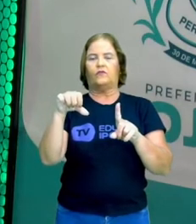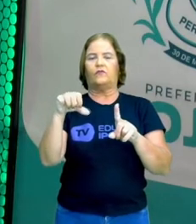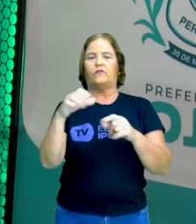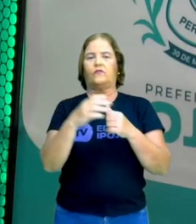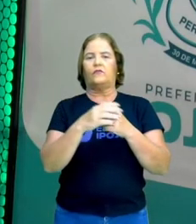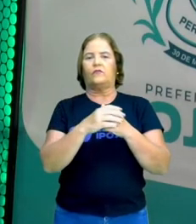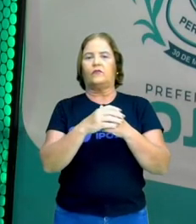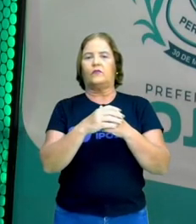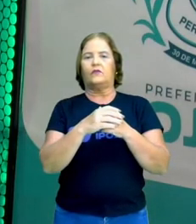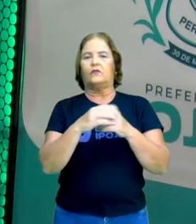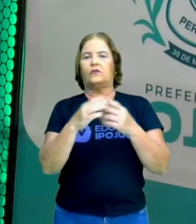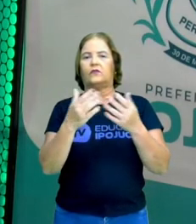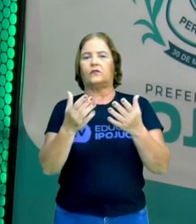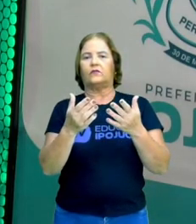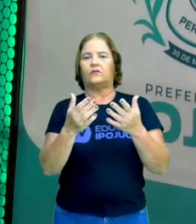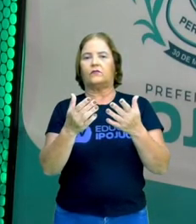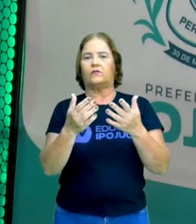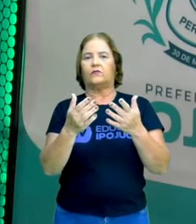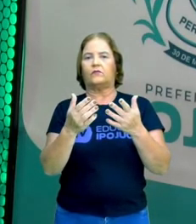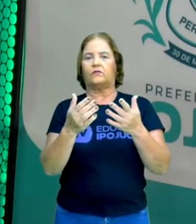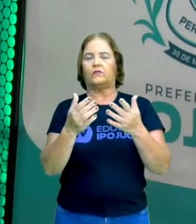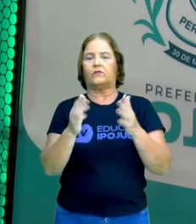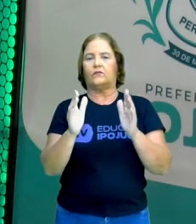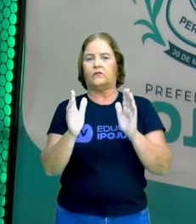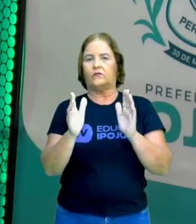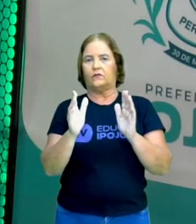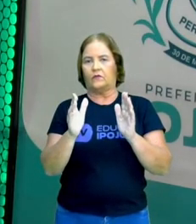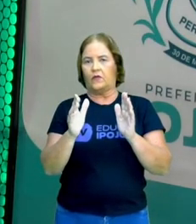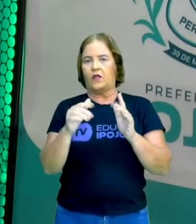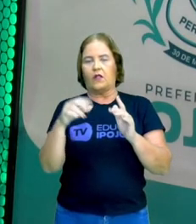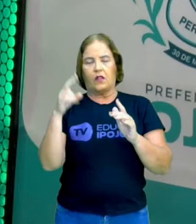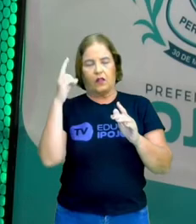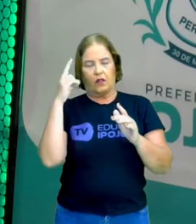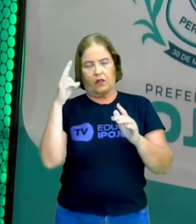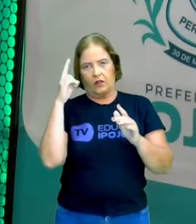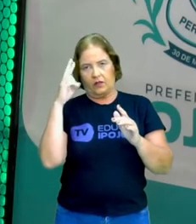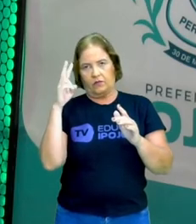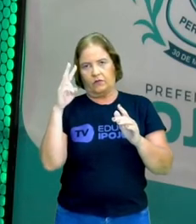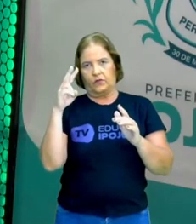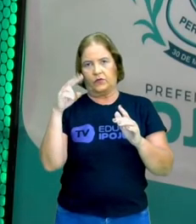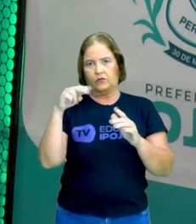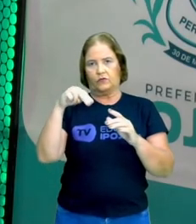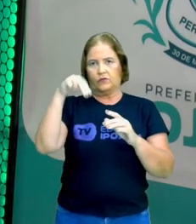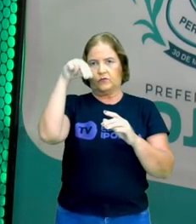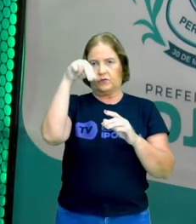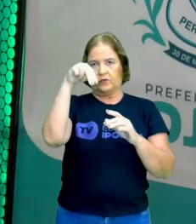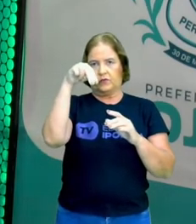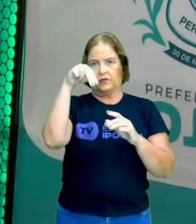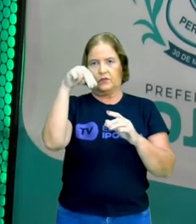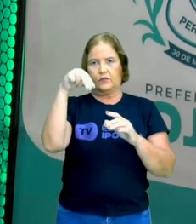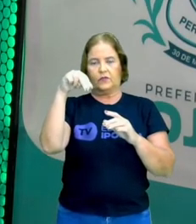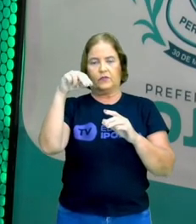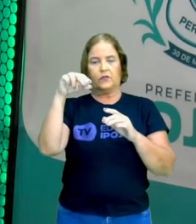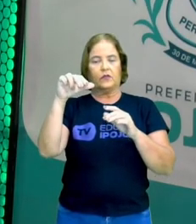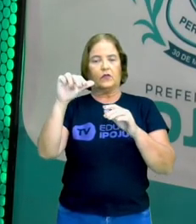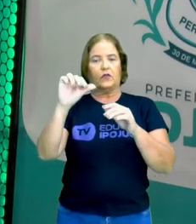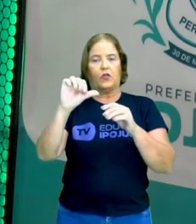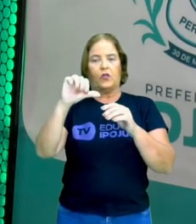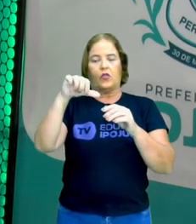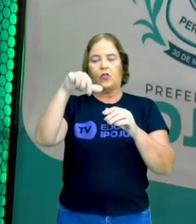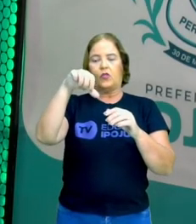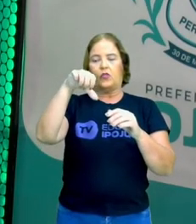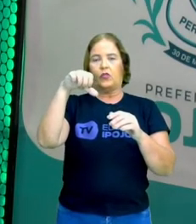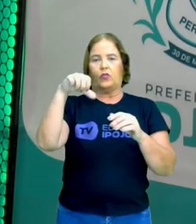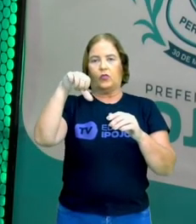imprópria. Agora, lembre do expoente que é negativo. Agora você inverte, né? 9